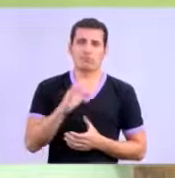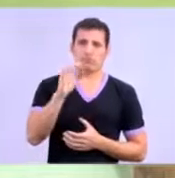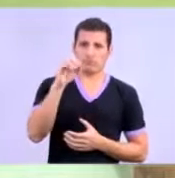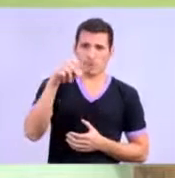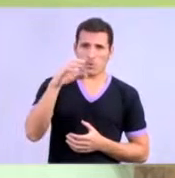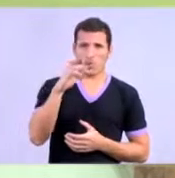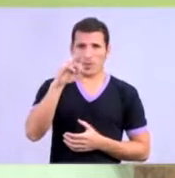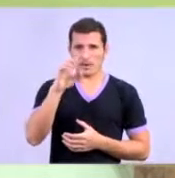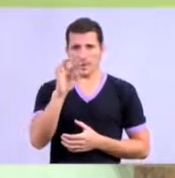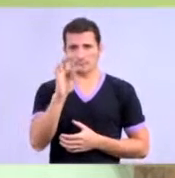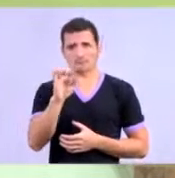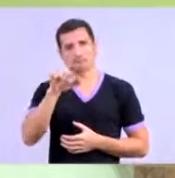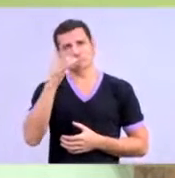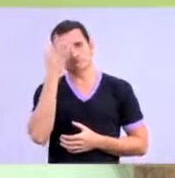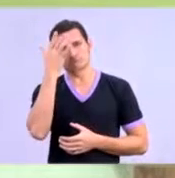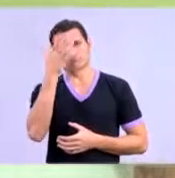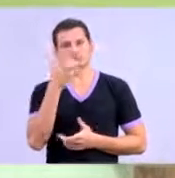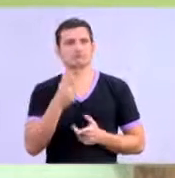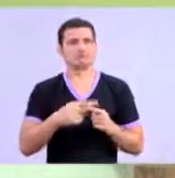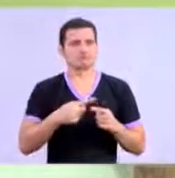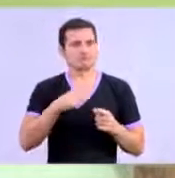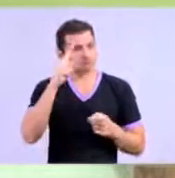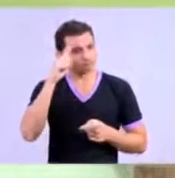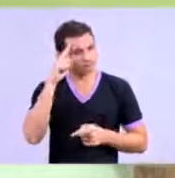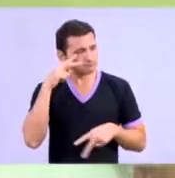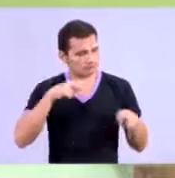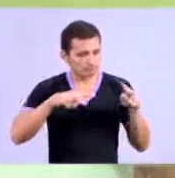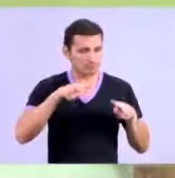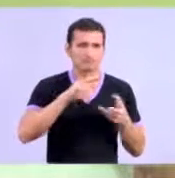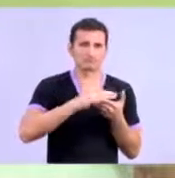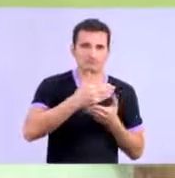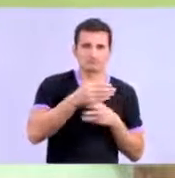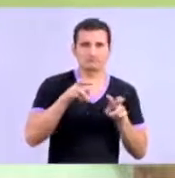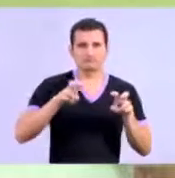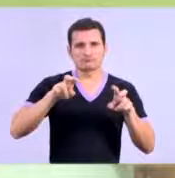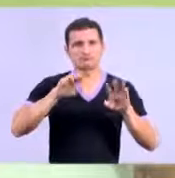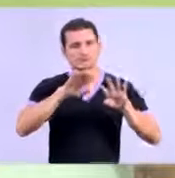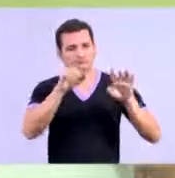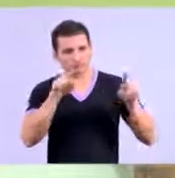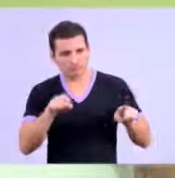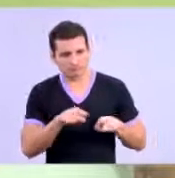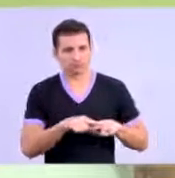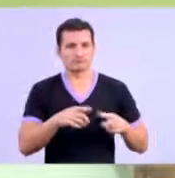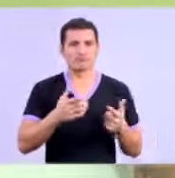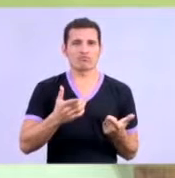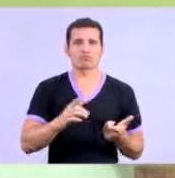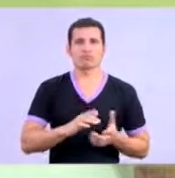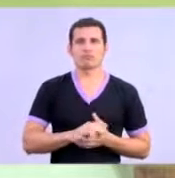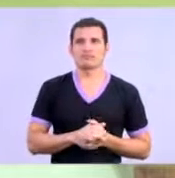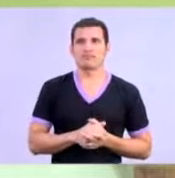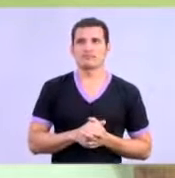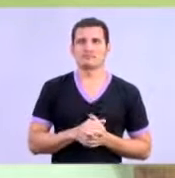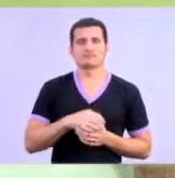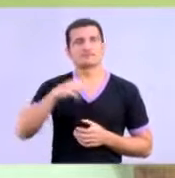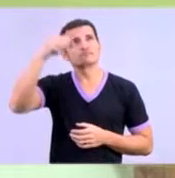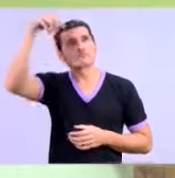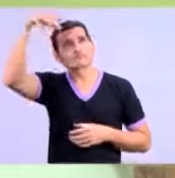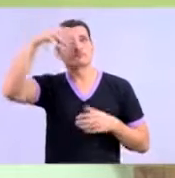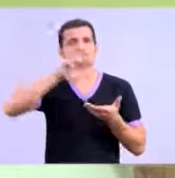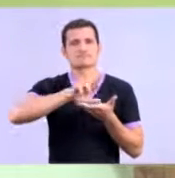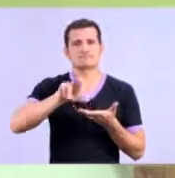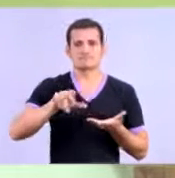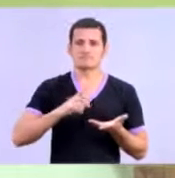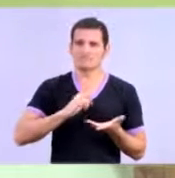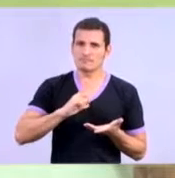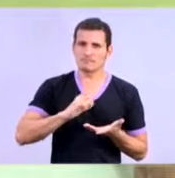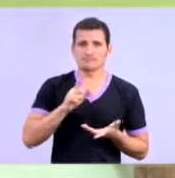gente vê no dia a dia, que são objetos aí, o computador, o notebook, o monitor, as lâmpadas, isso daí